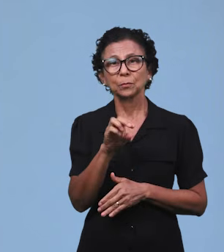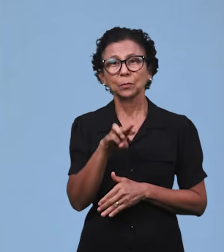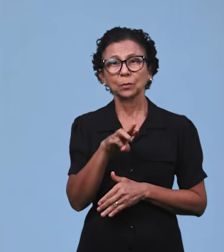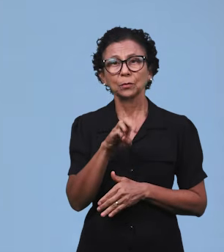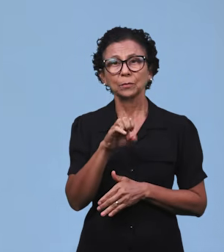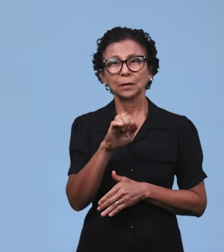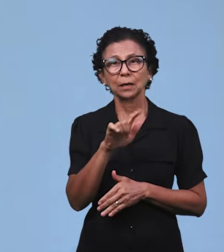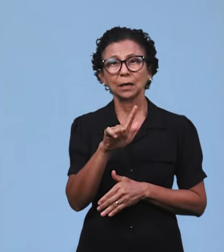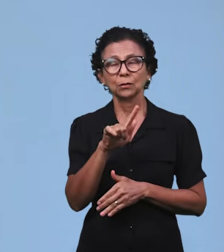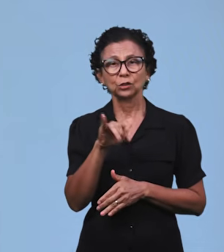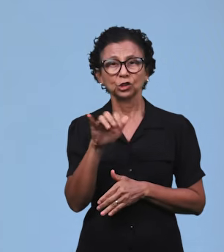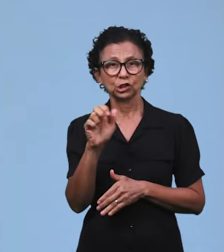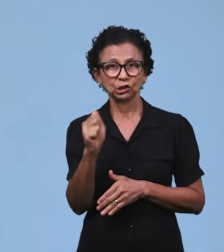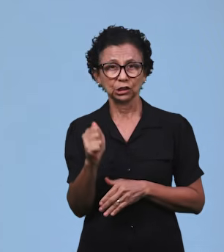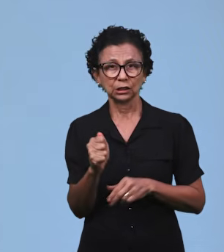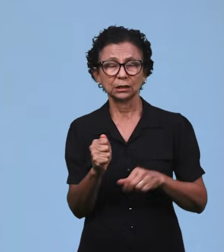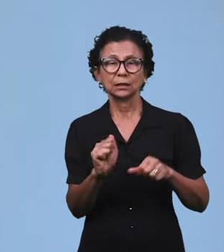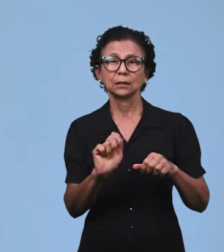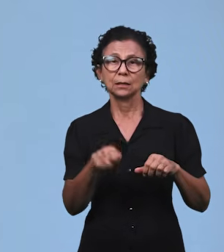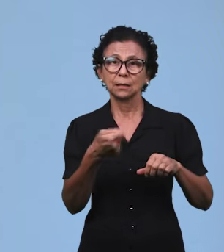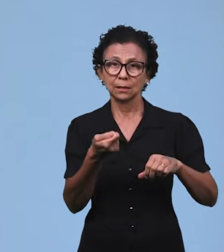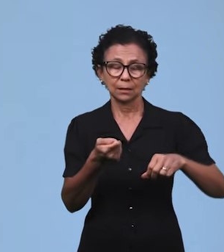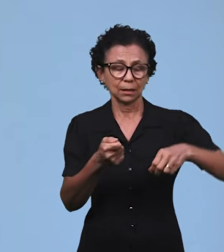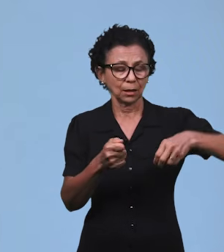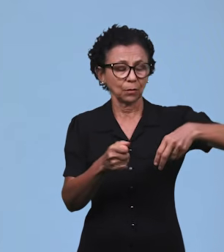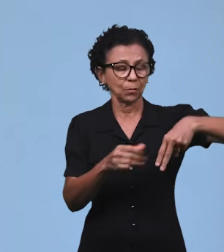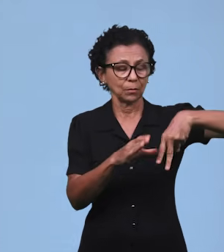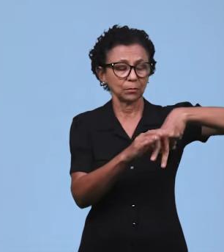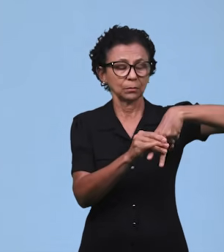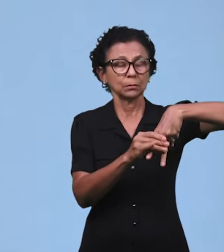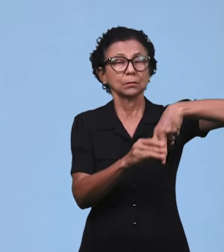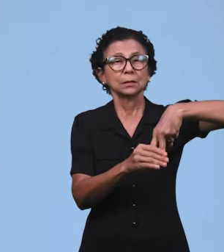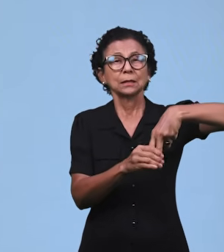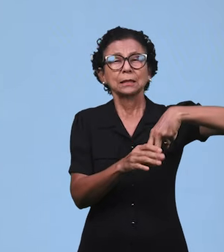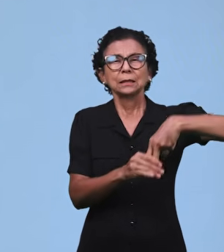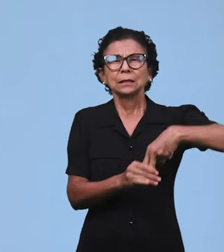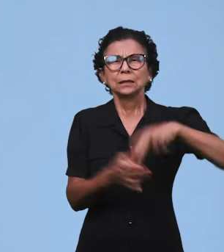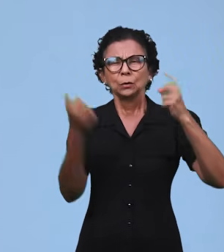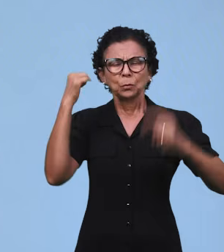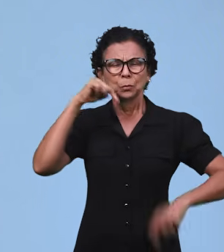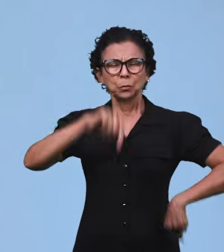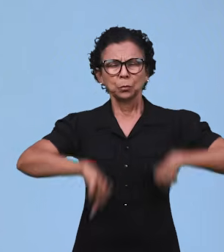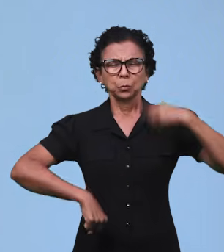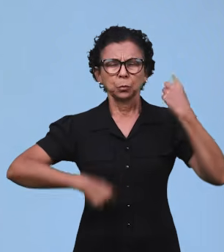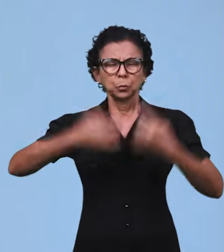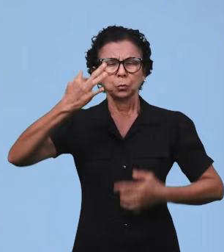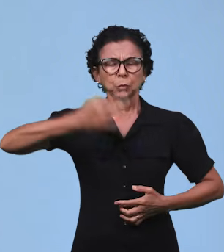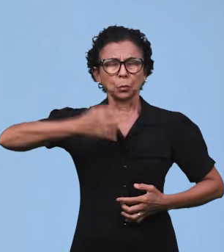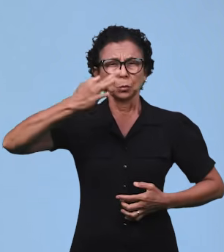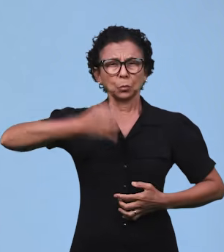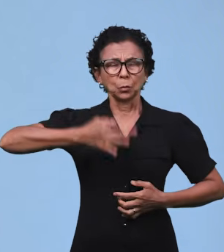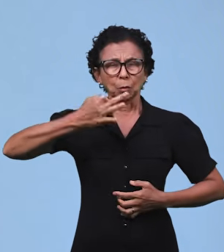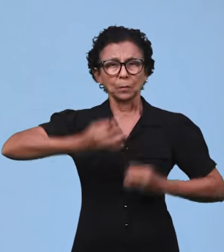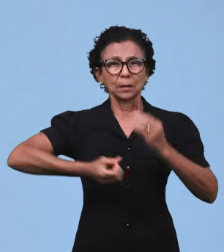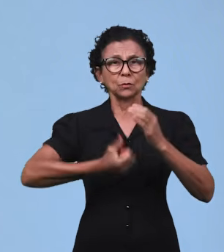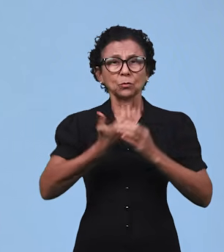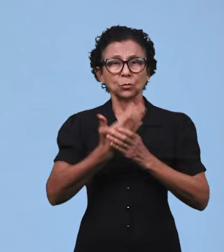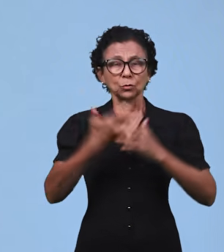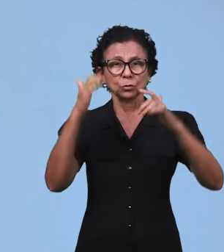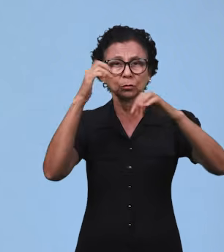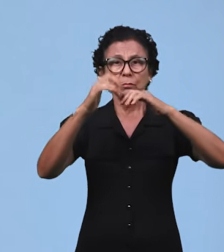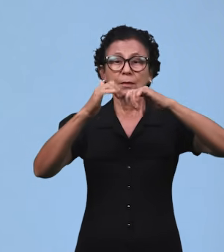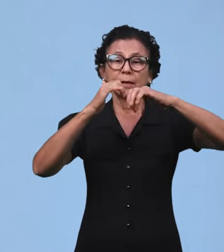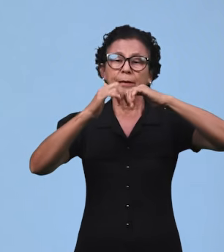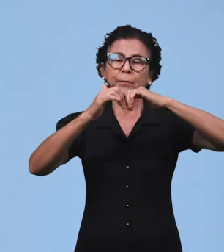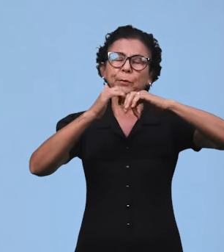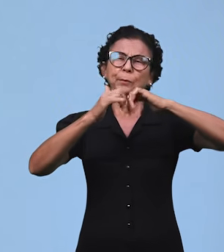uma dor difusa. Então, o paciente ele tem uma desregulação na dor, na percepção da dor, na área do cérebro que é responsável por